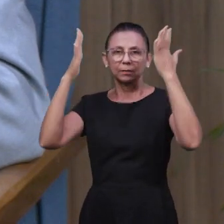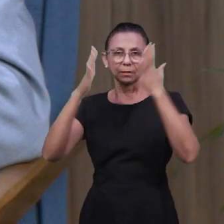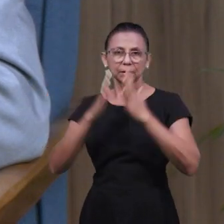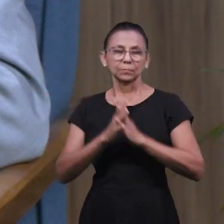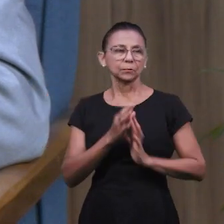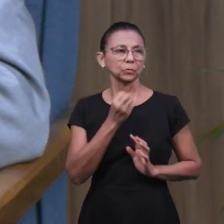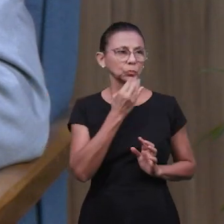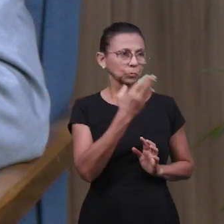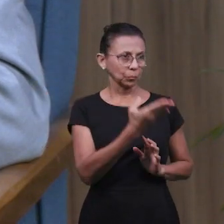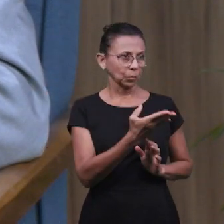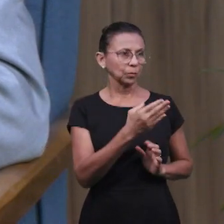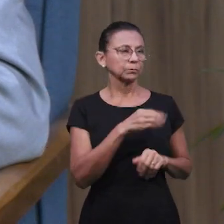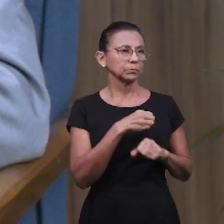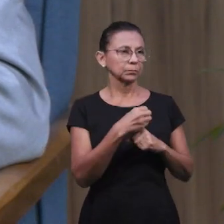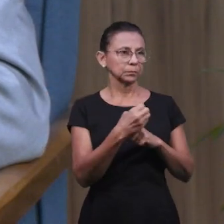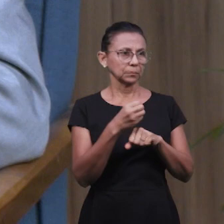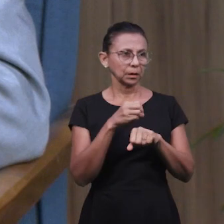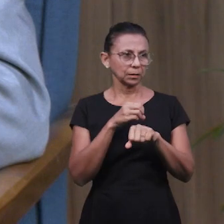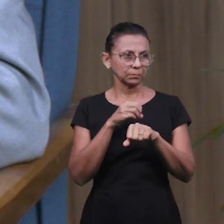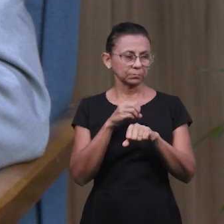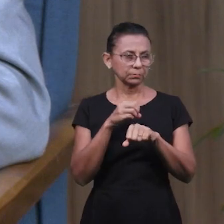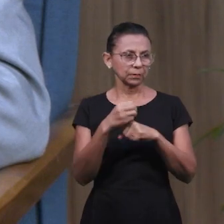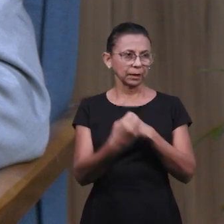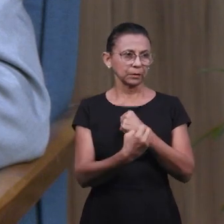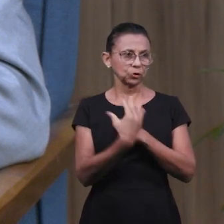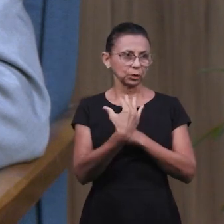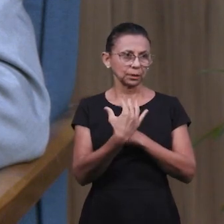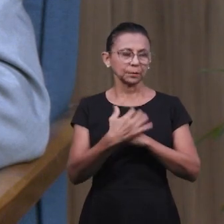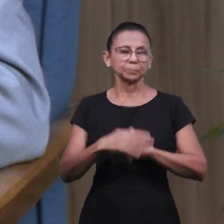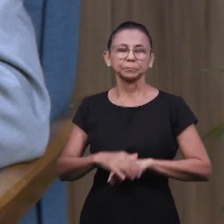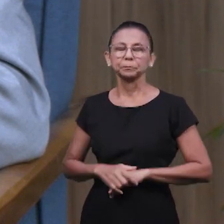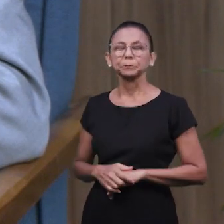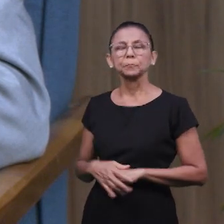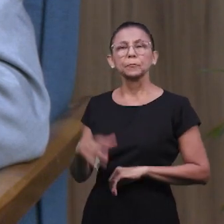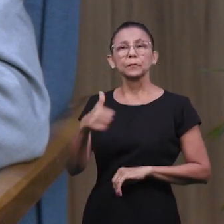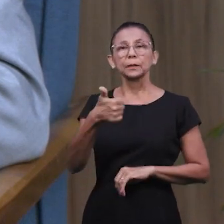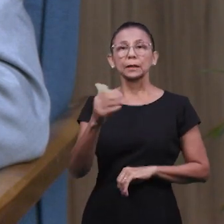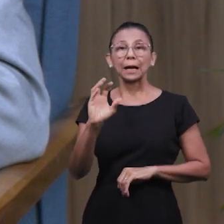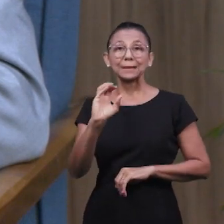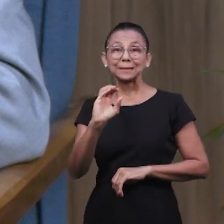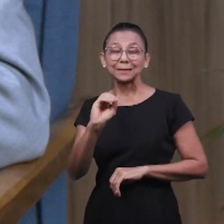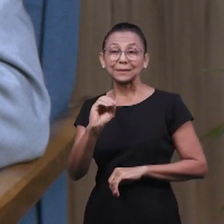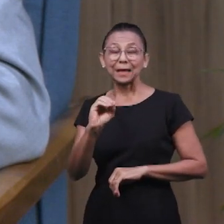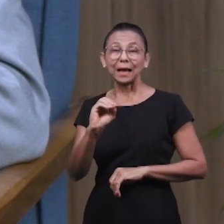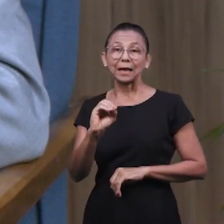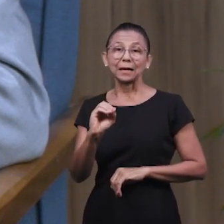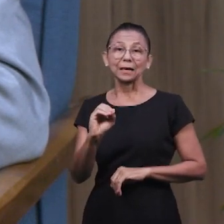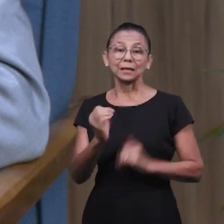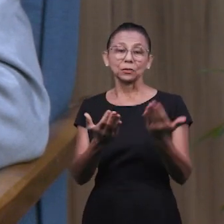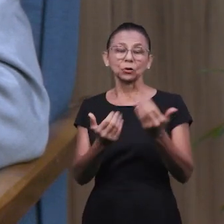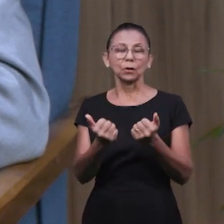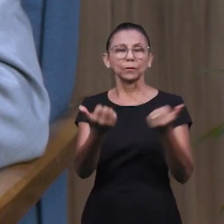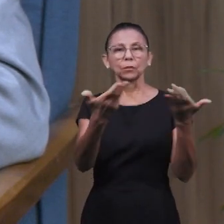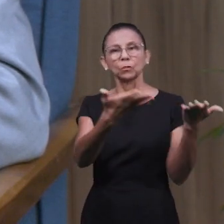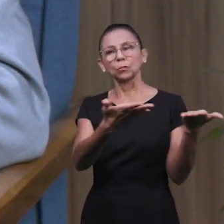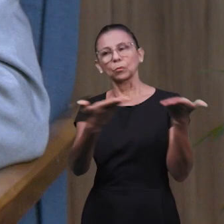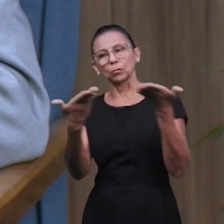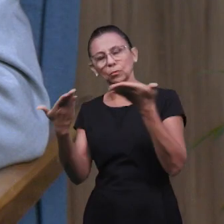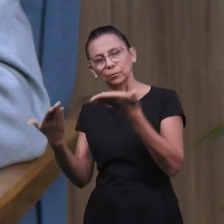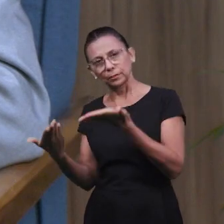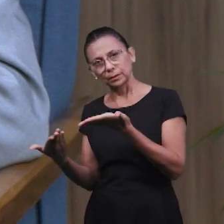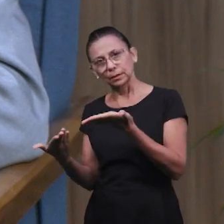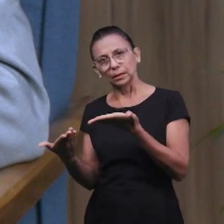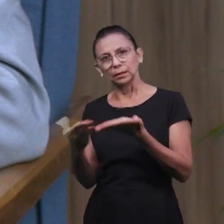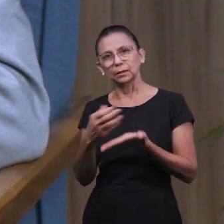você ter levantado, importante isso. As 10 foram convidadas, as 10 queriam